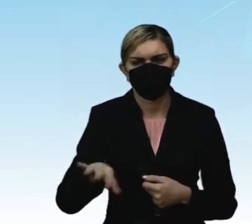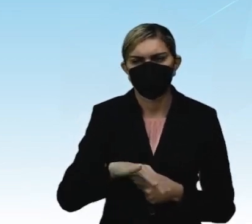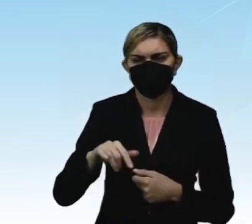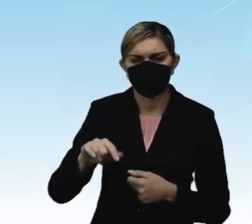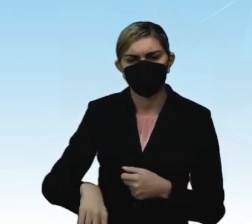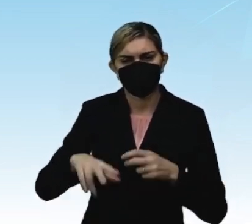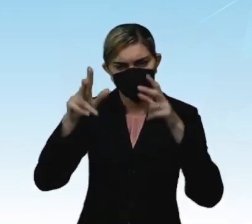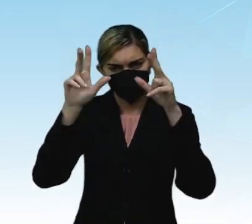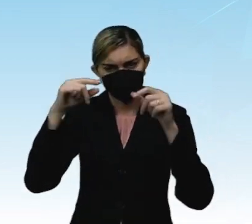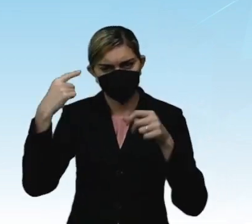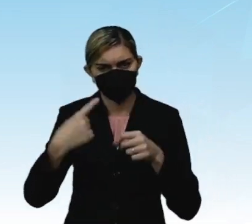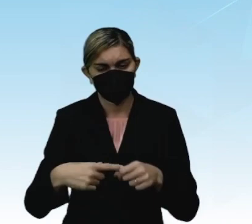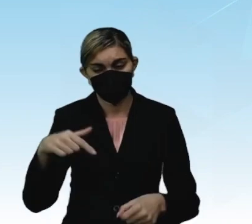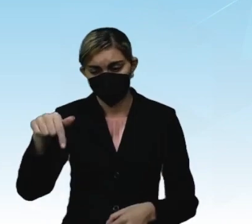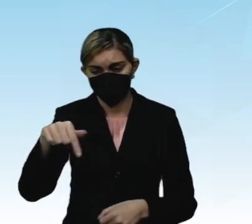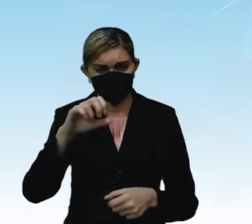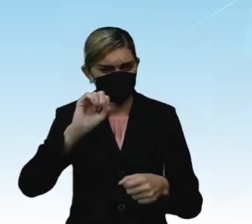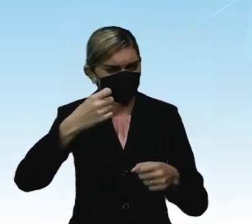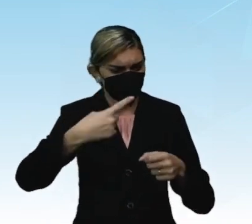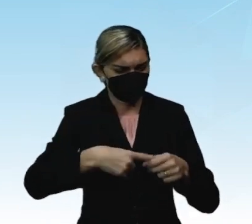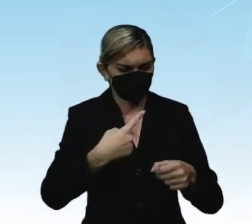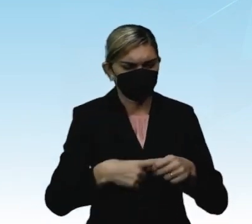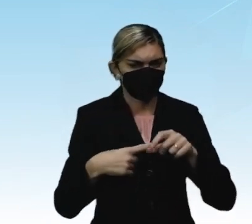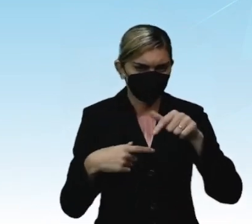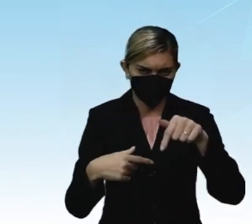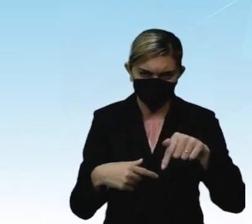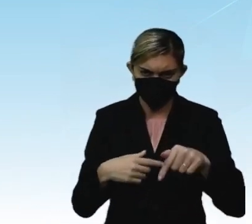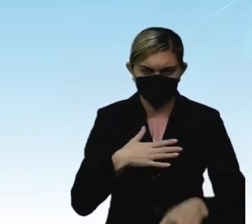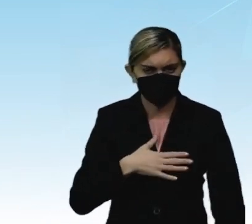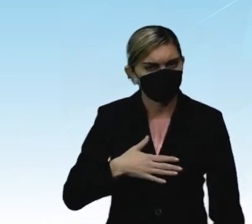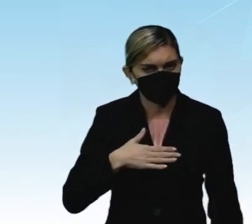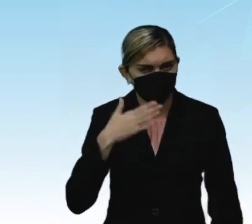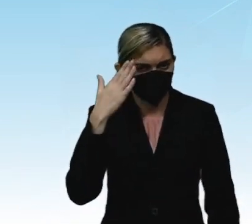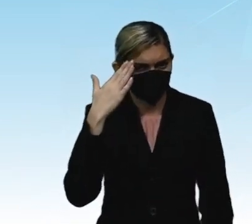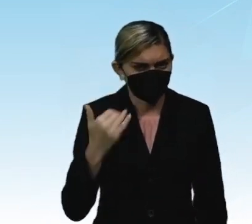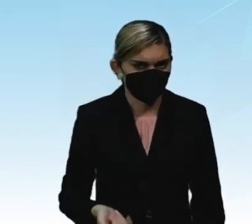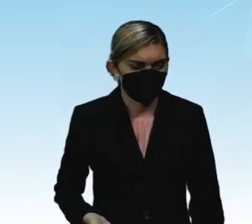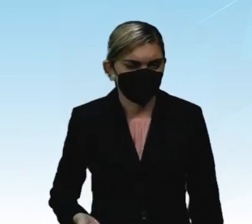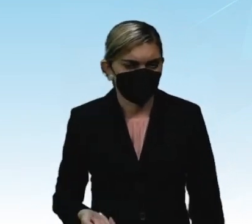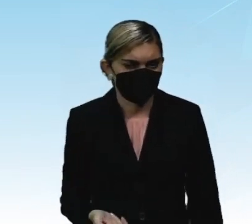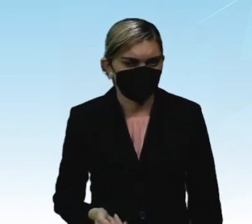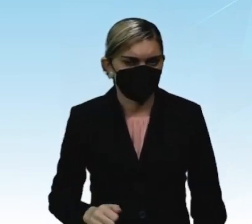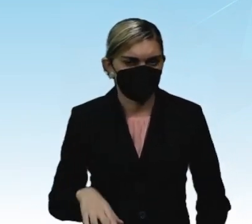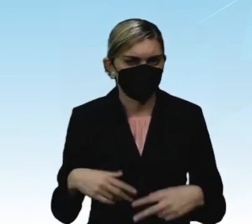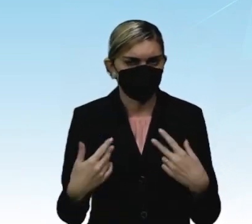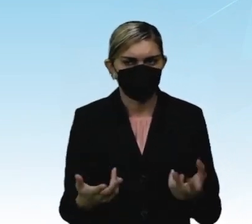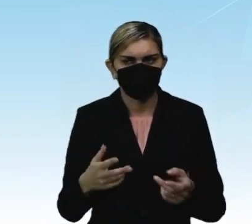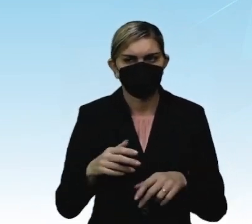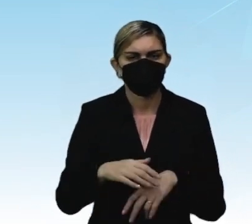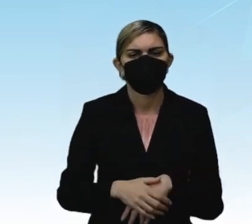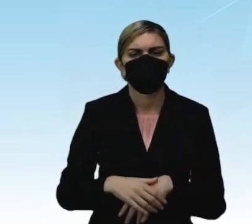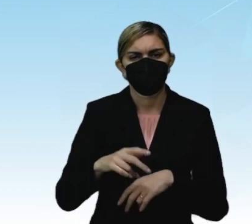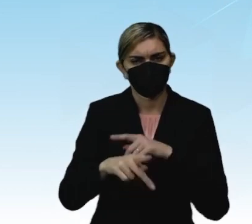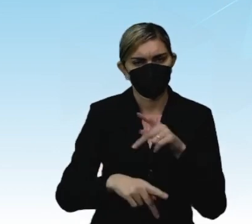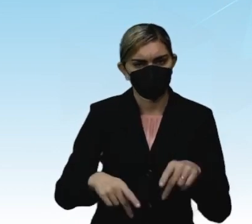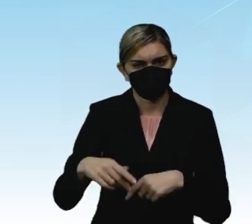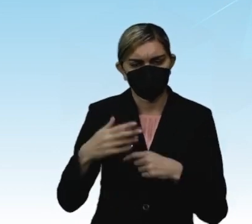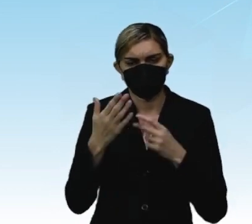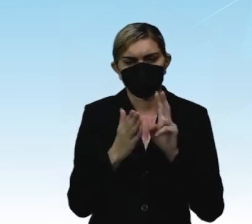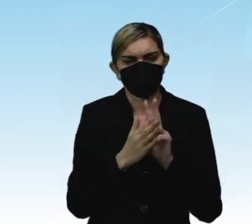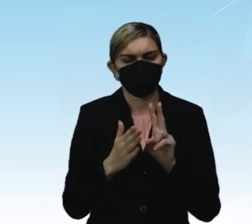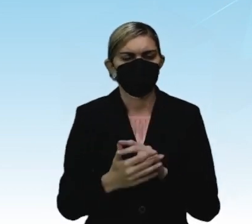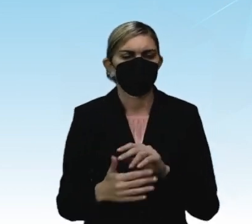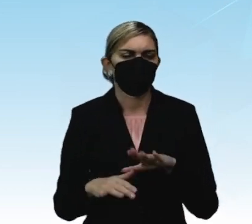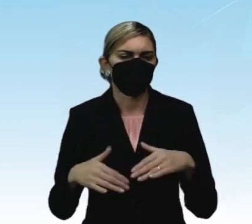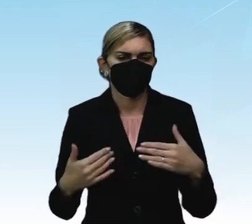Agreste. Mas as outras 7 ficam no sertão. Gostaram de saber dessa curiosidade desses nossos indígenas? Então,